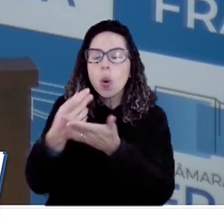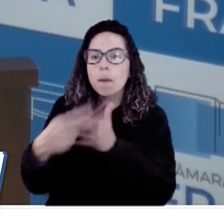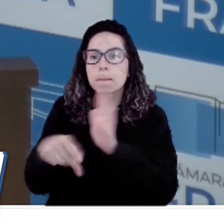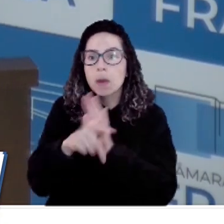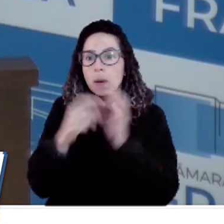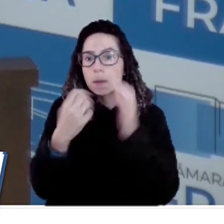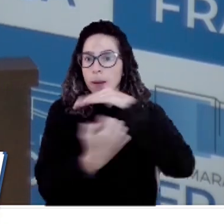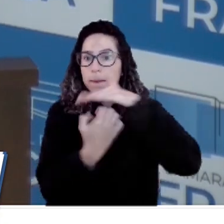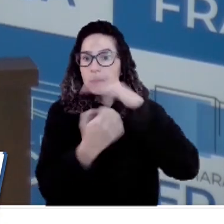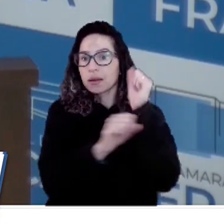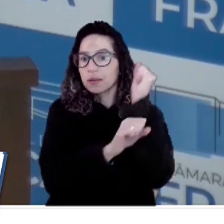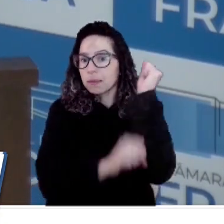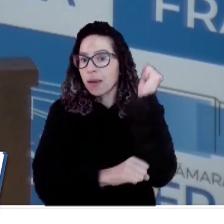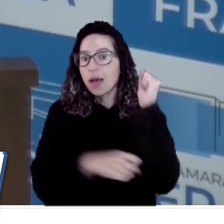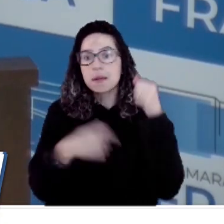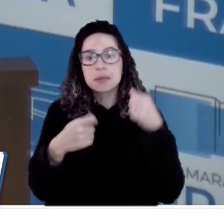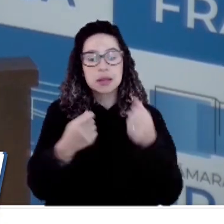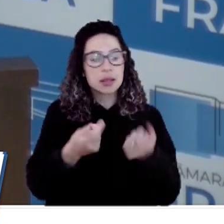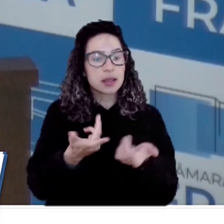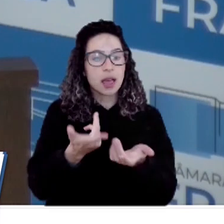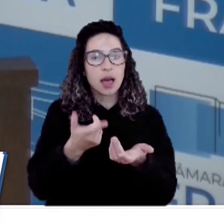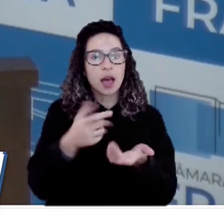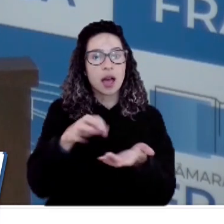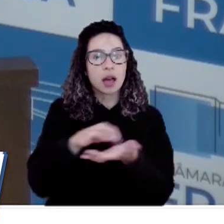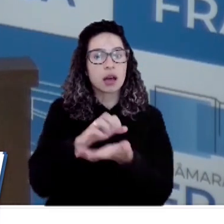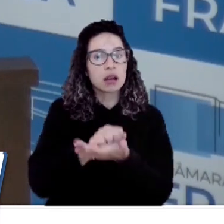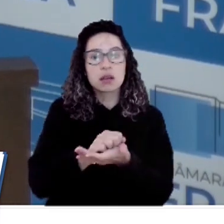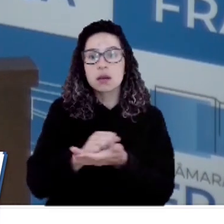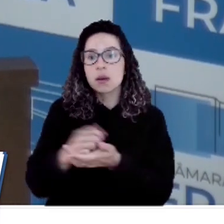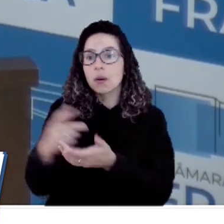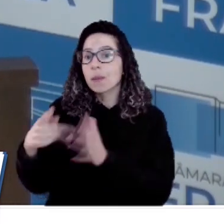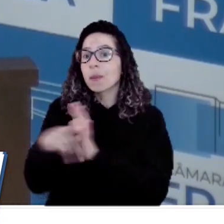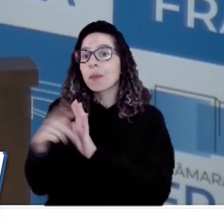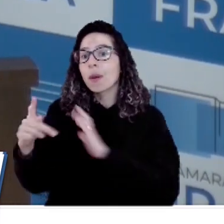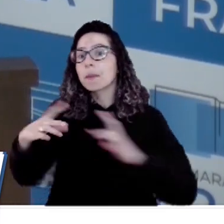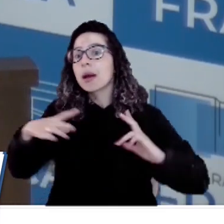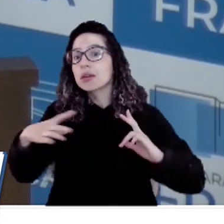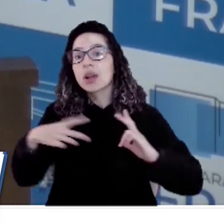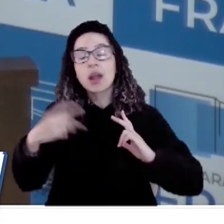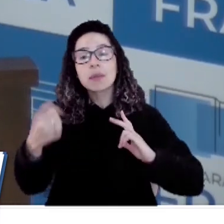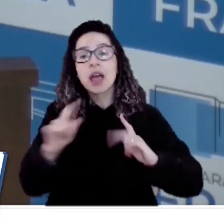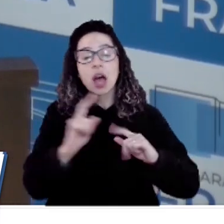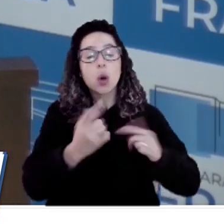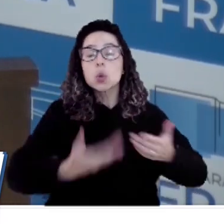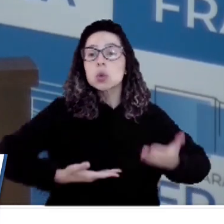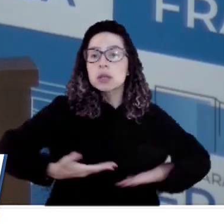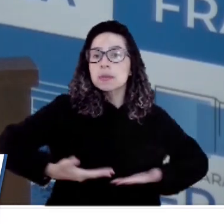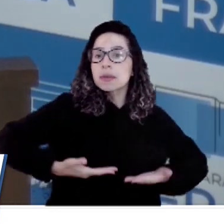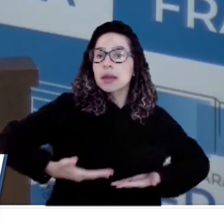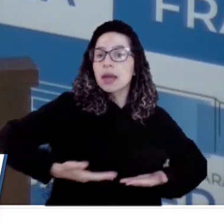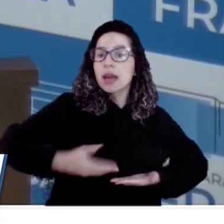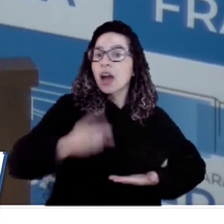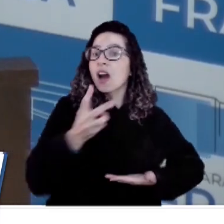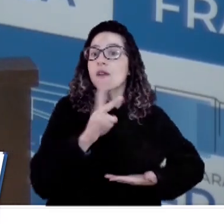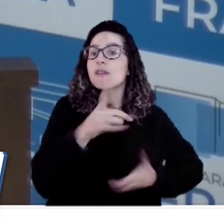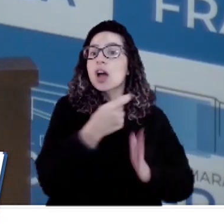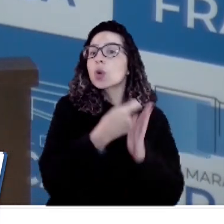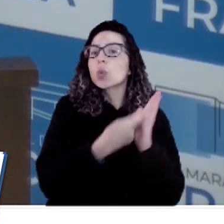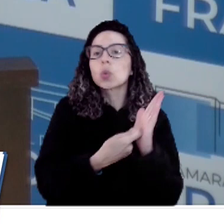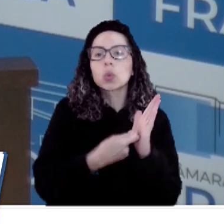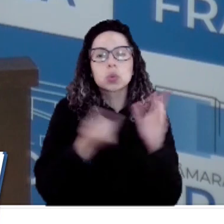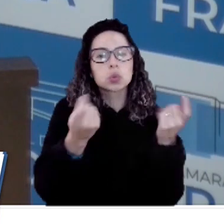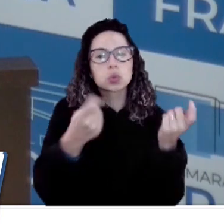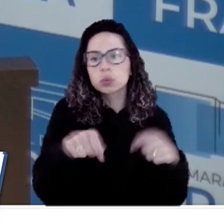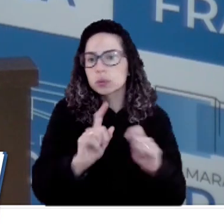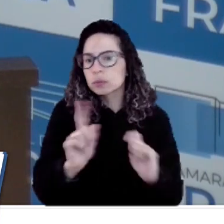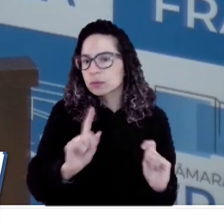mão da iniciativa privada. Os seus funcionários não terão que passar por concurso público.